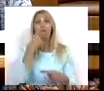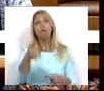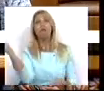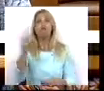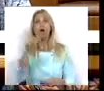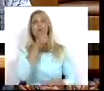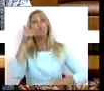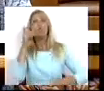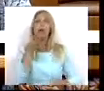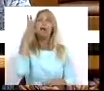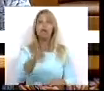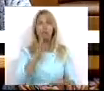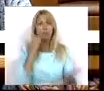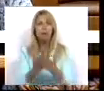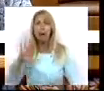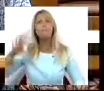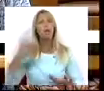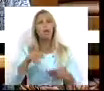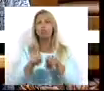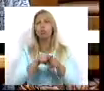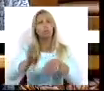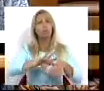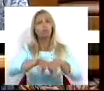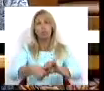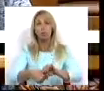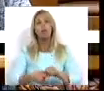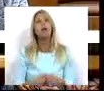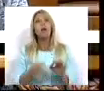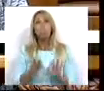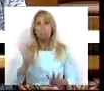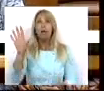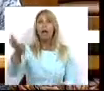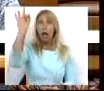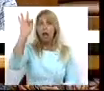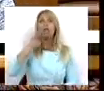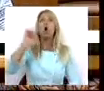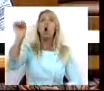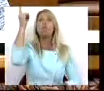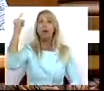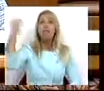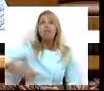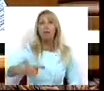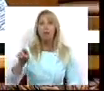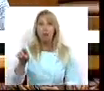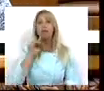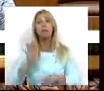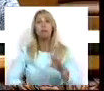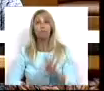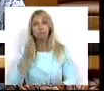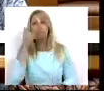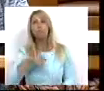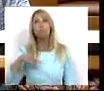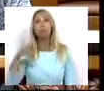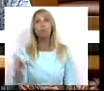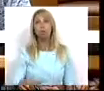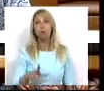com políticas devastadoras. É a eleição a que se deveriam submeter para que os portugueses pudessem,